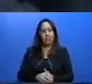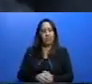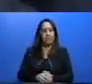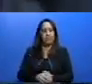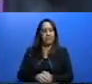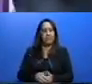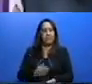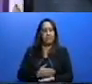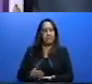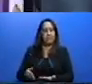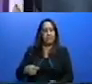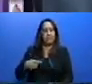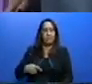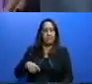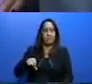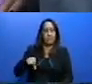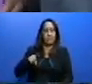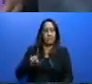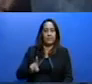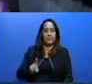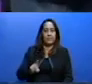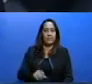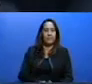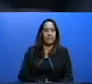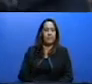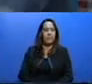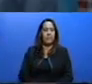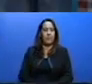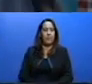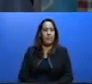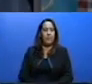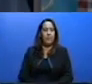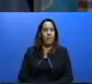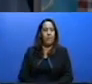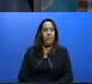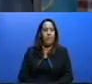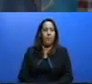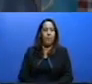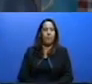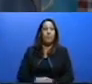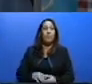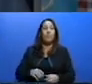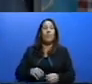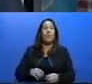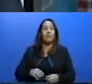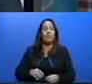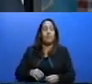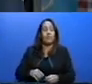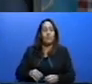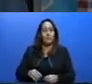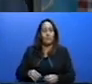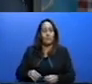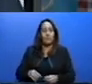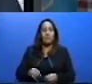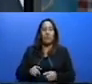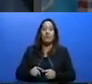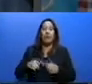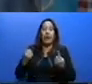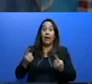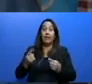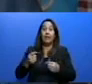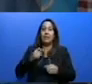Continuando, agora na página 191. Contudo, se a temperatura cair